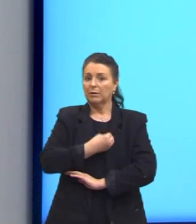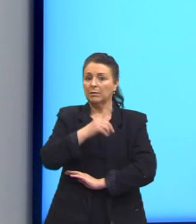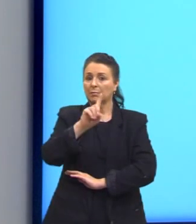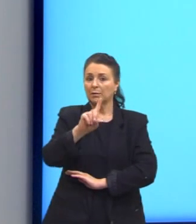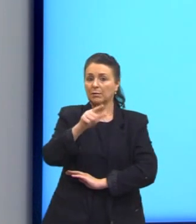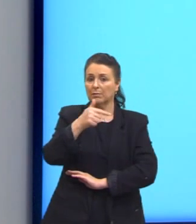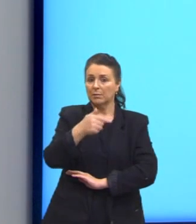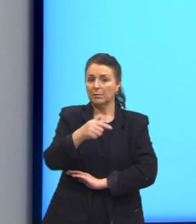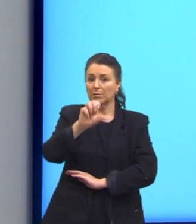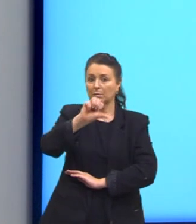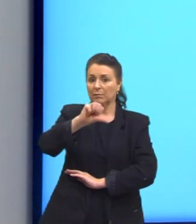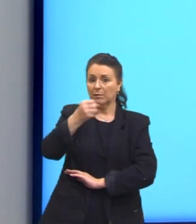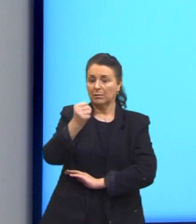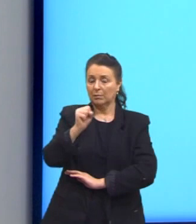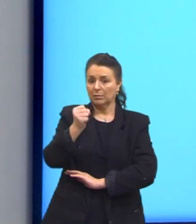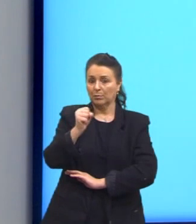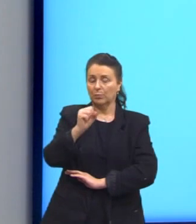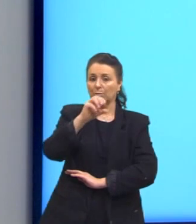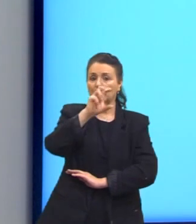1798 até